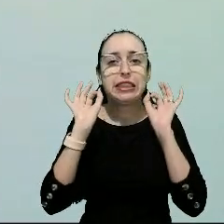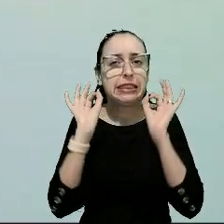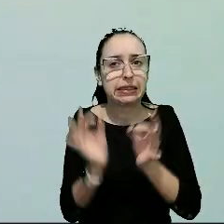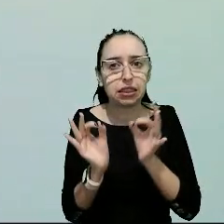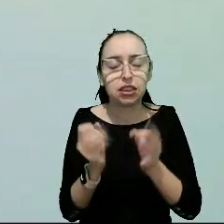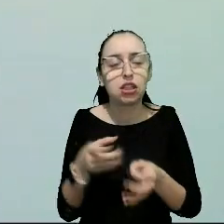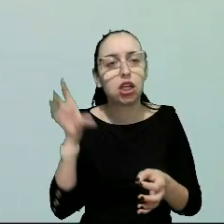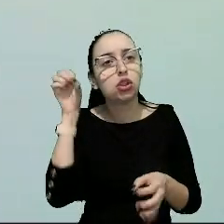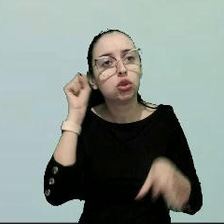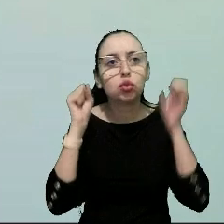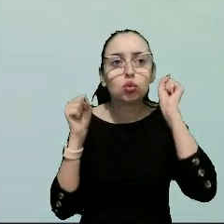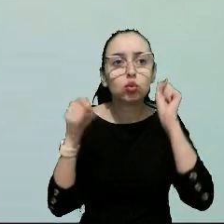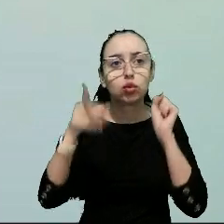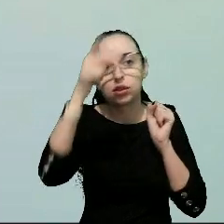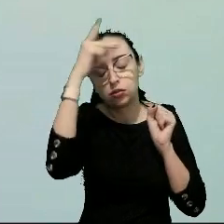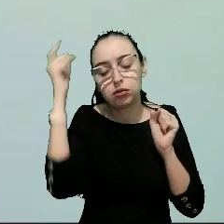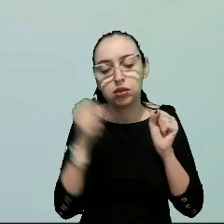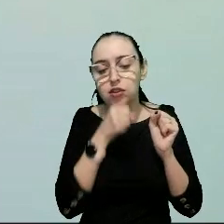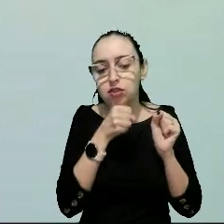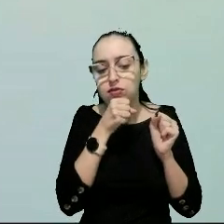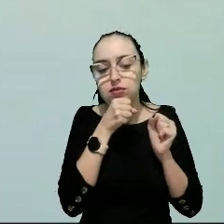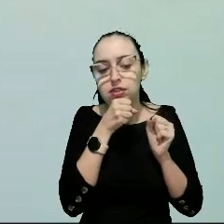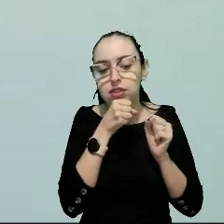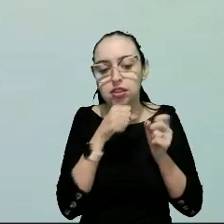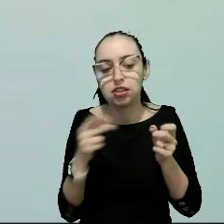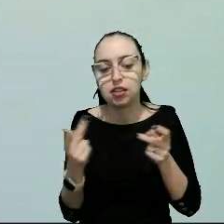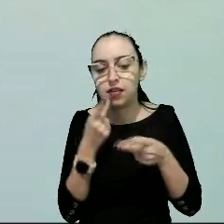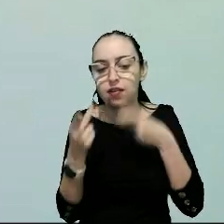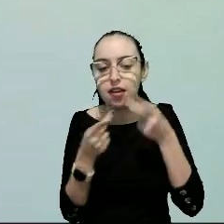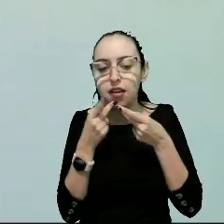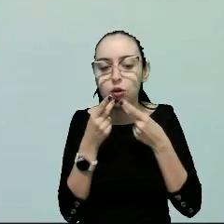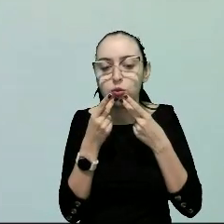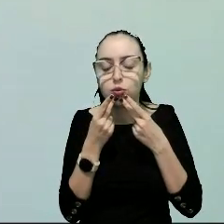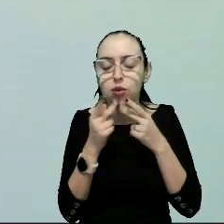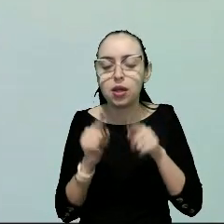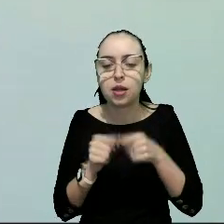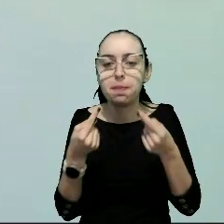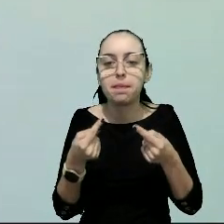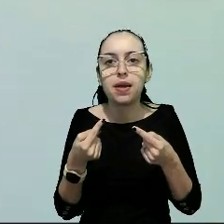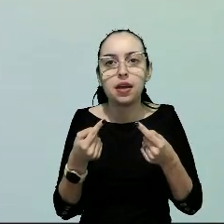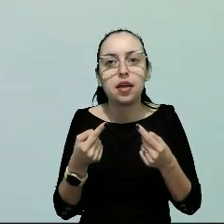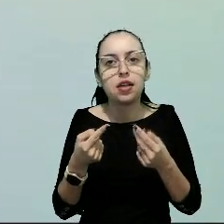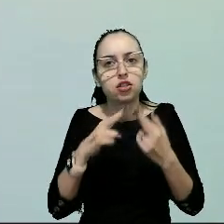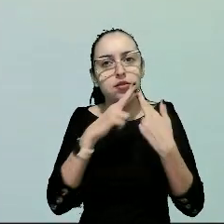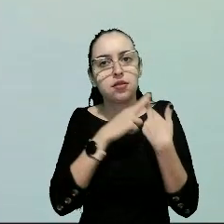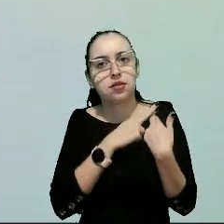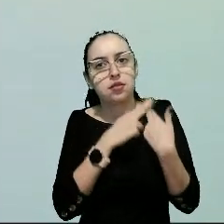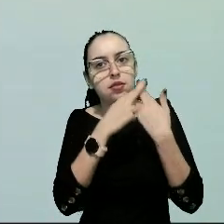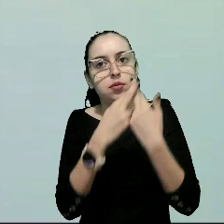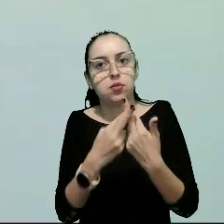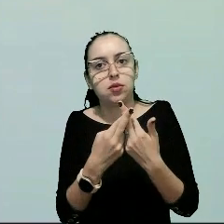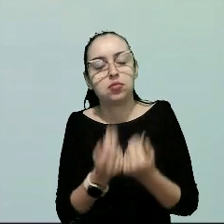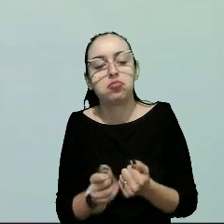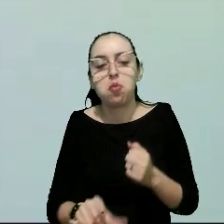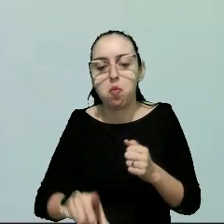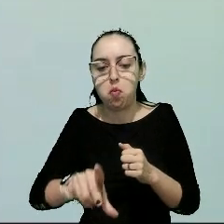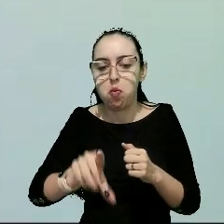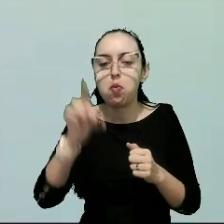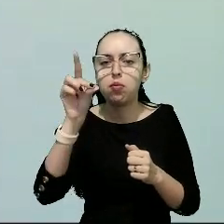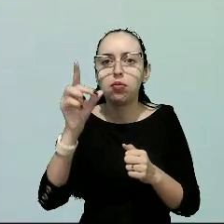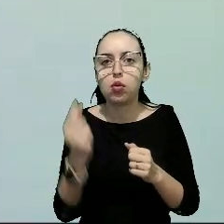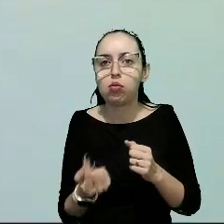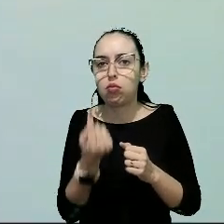das pessoas de mais idade que eu pesquiso, com mais autonomia. Se eu for escolher uma